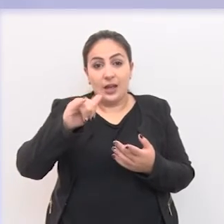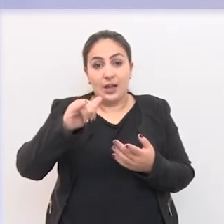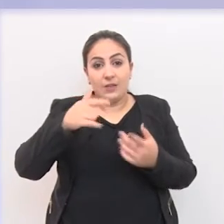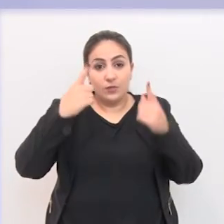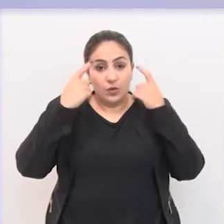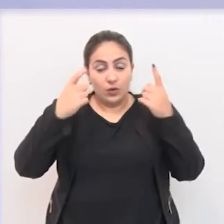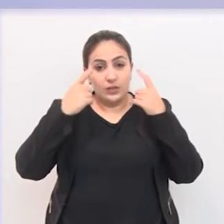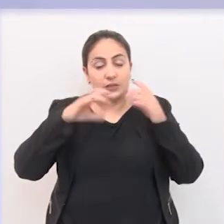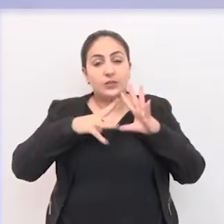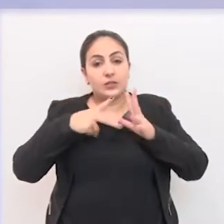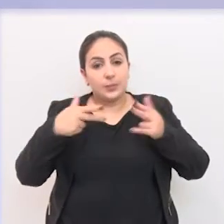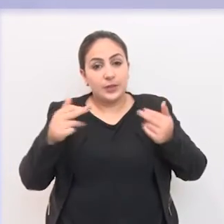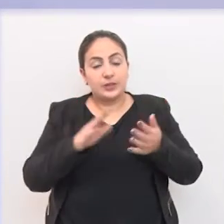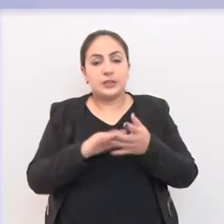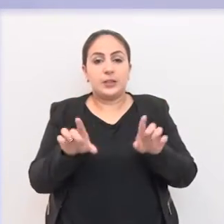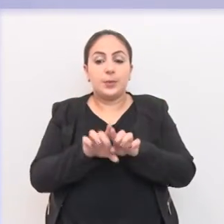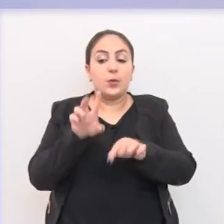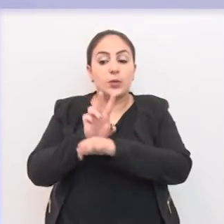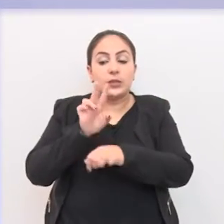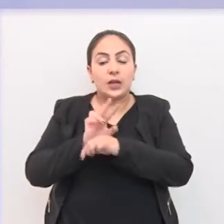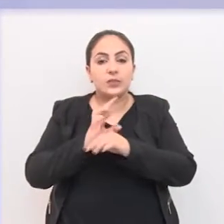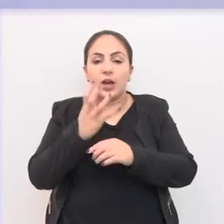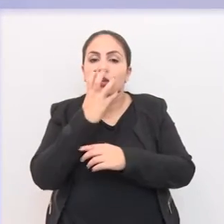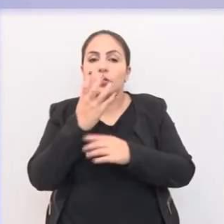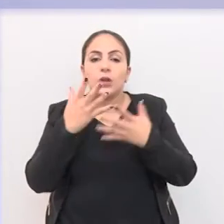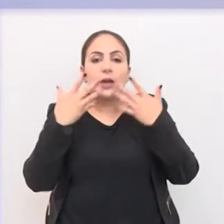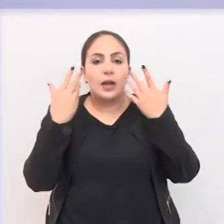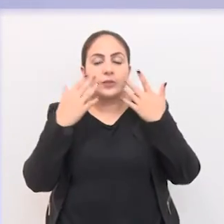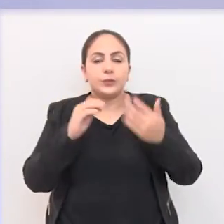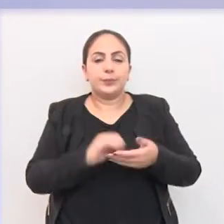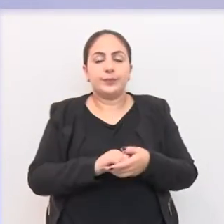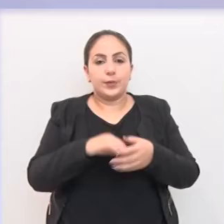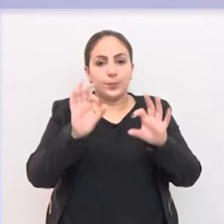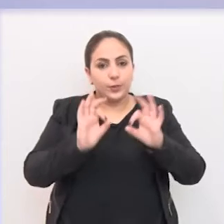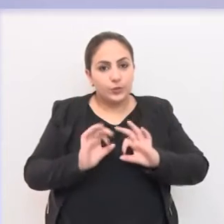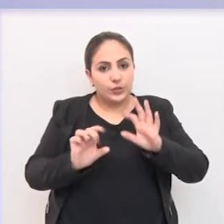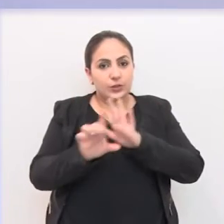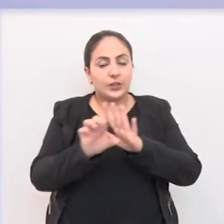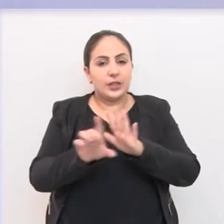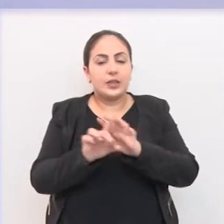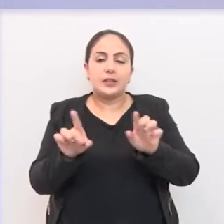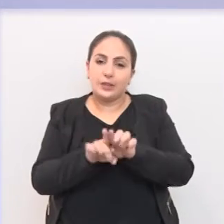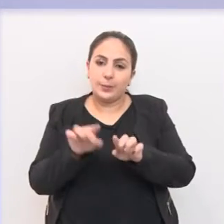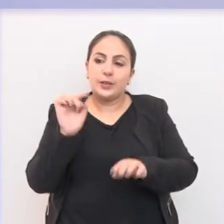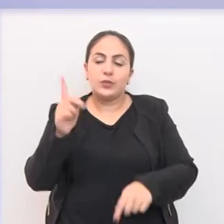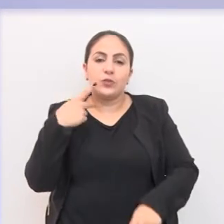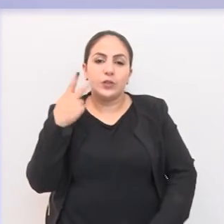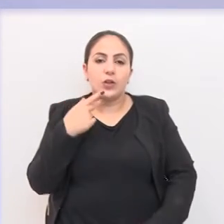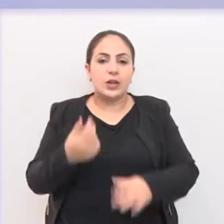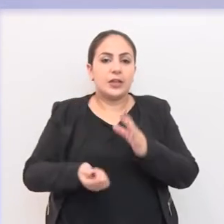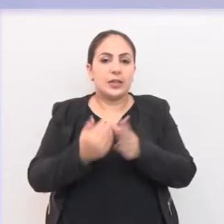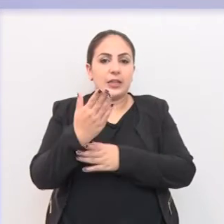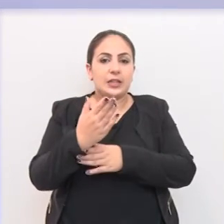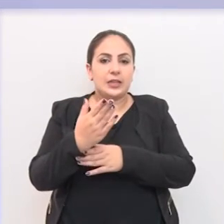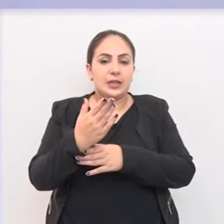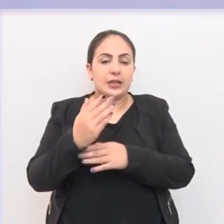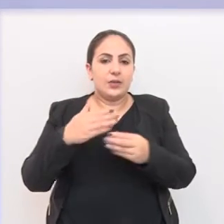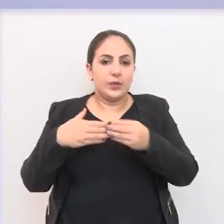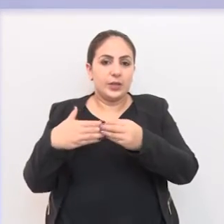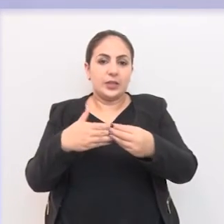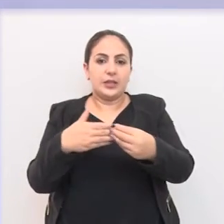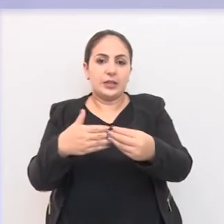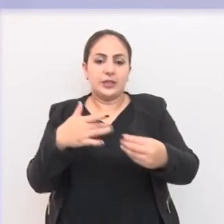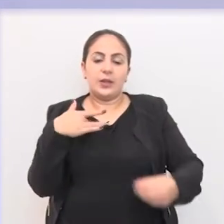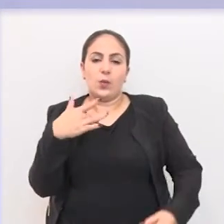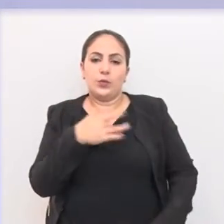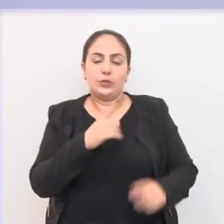a conscientização sobre os cuidados com cães e gatos. O outro projeto de lei do parlamentar cria o Guia da